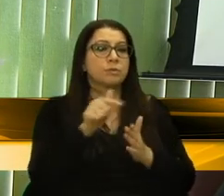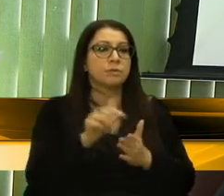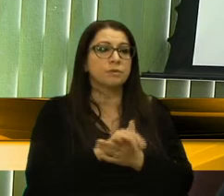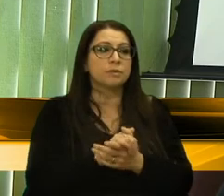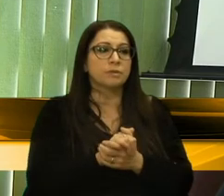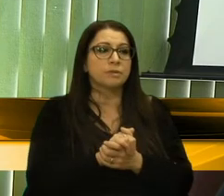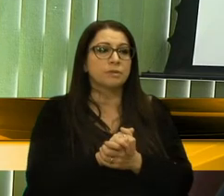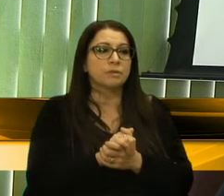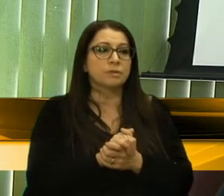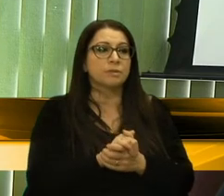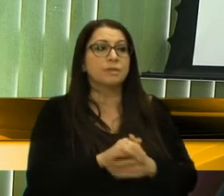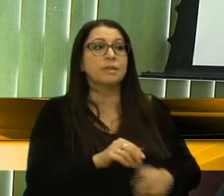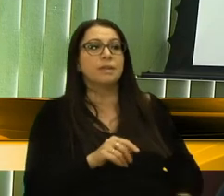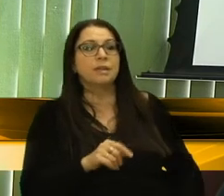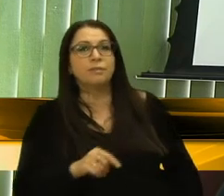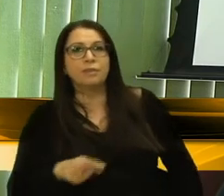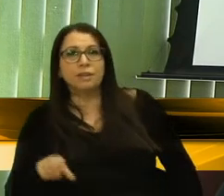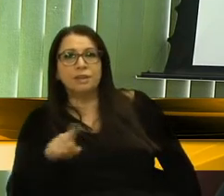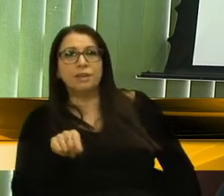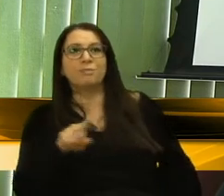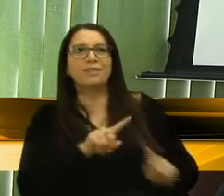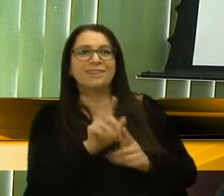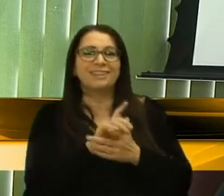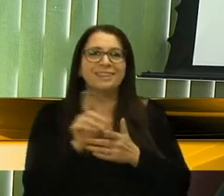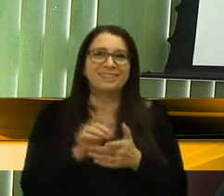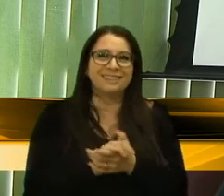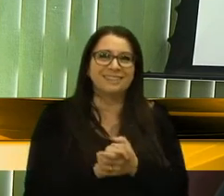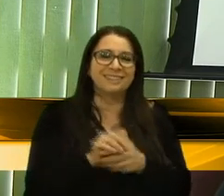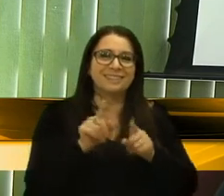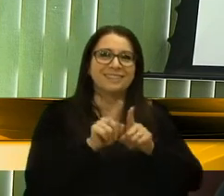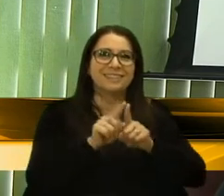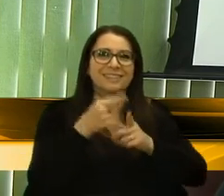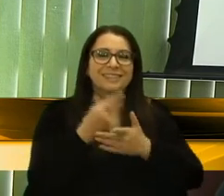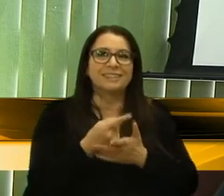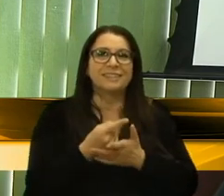que, de fato, é salutar num parlamento democrático.